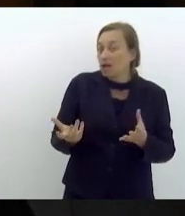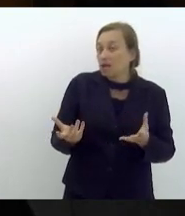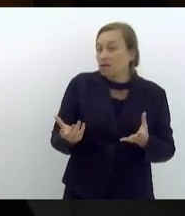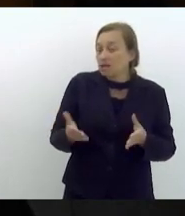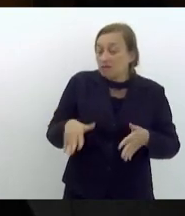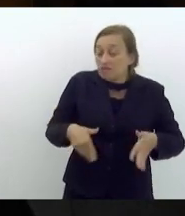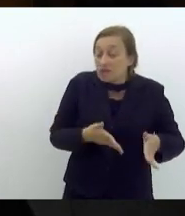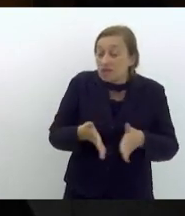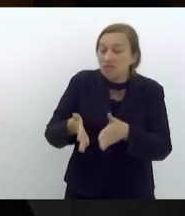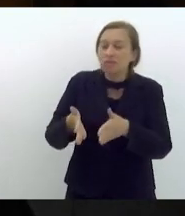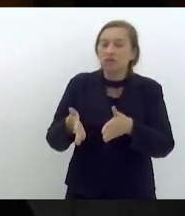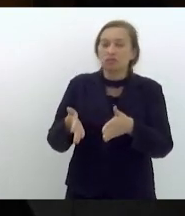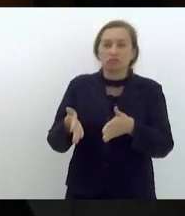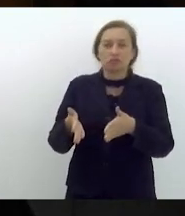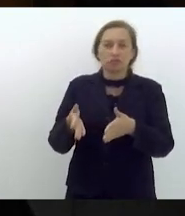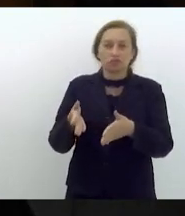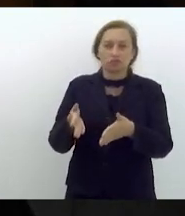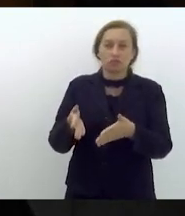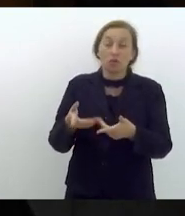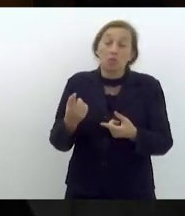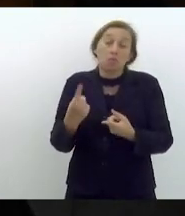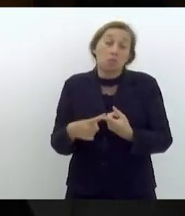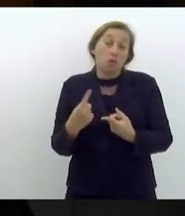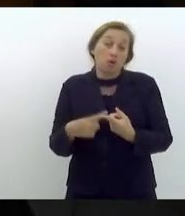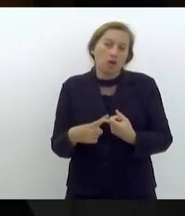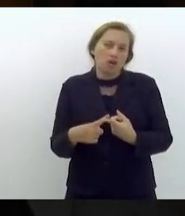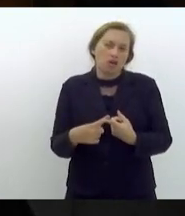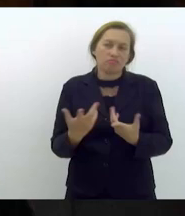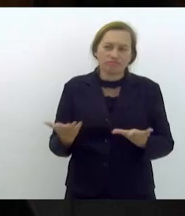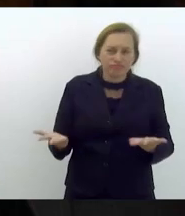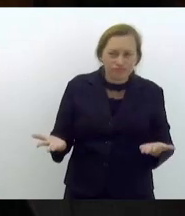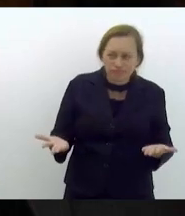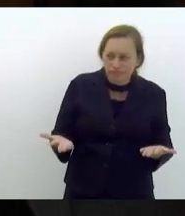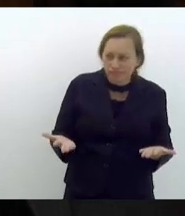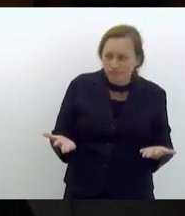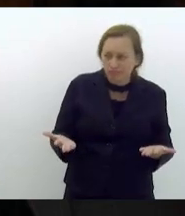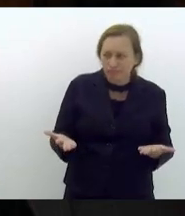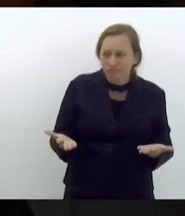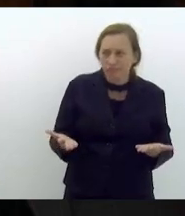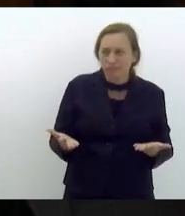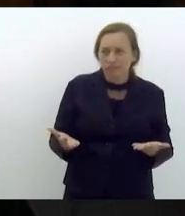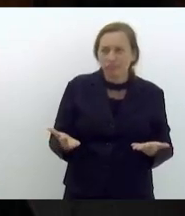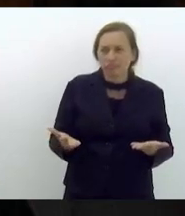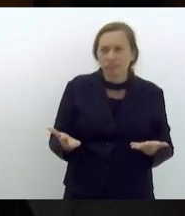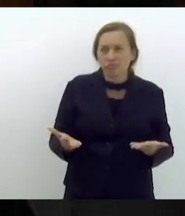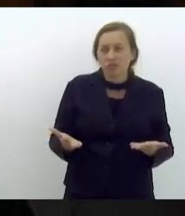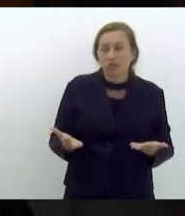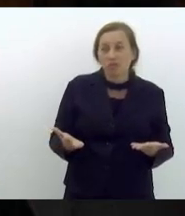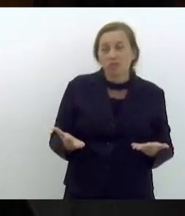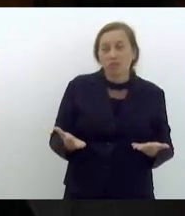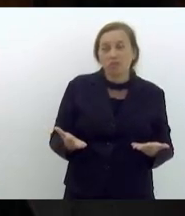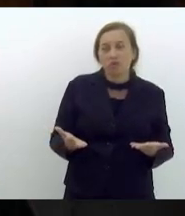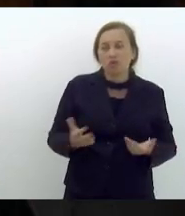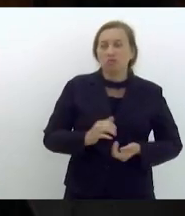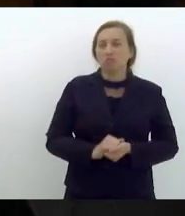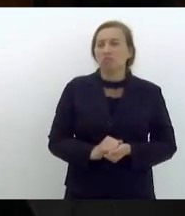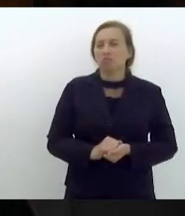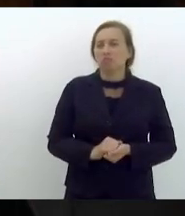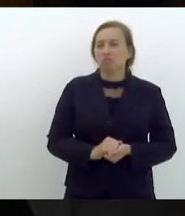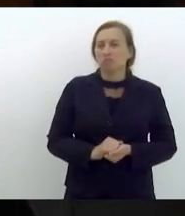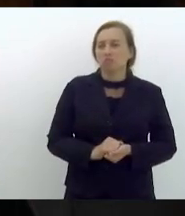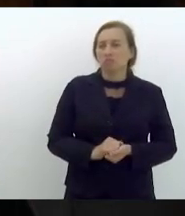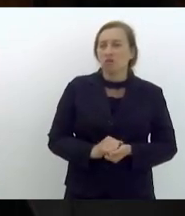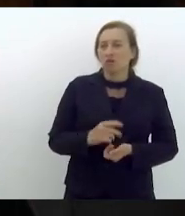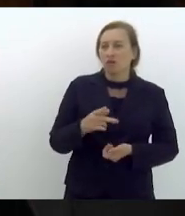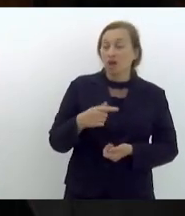caminhos porque senão a gente vai sentar no colégio de líderes e dizer o seguinte estou